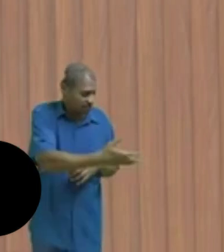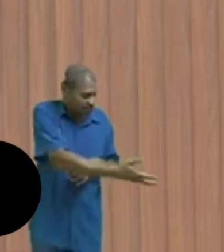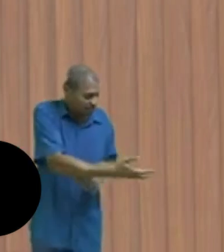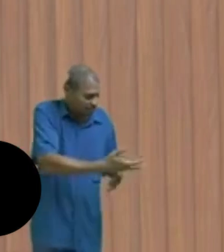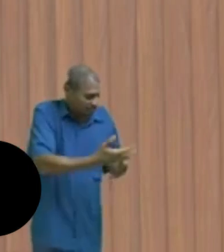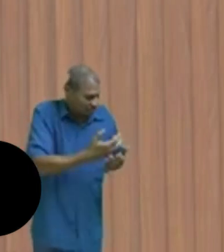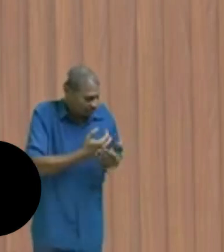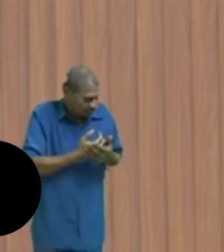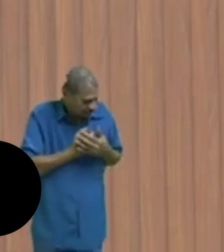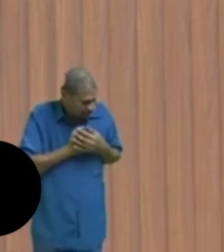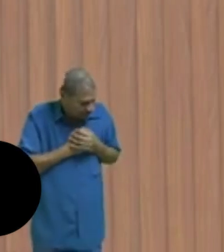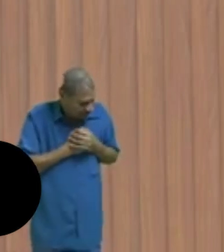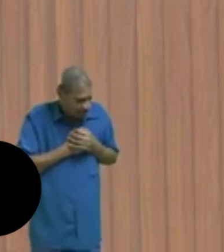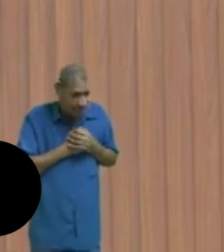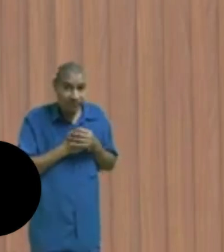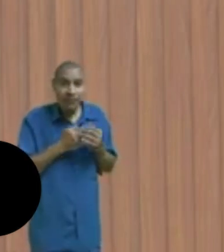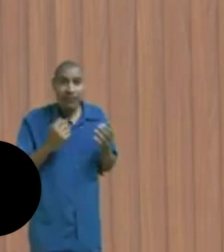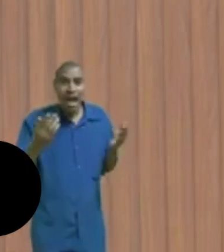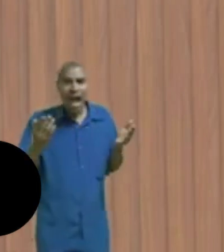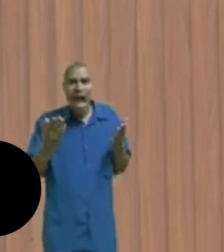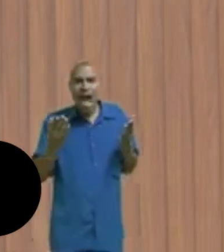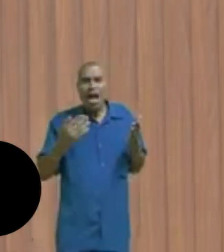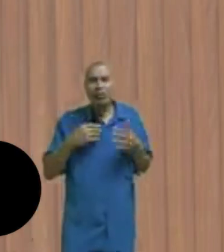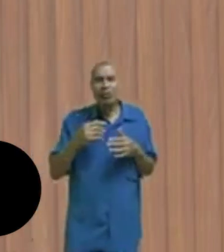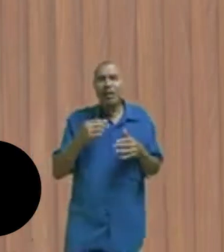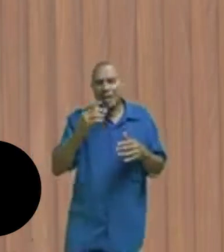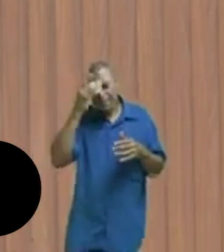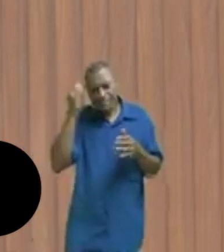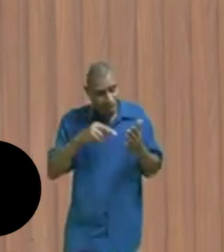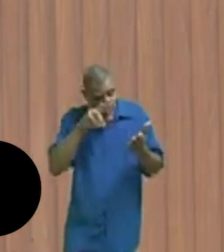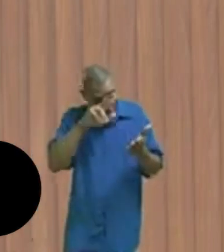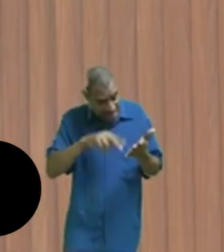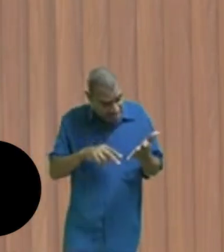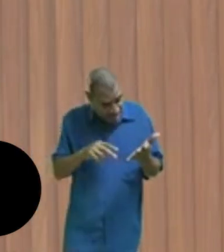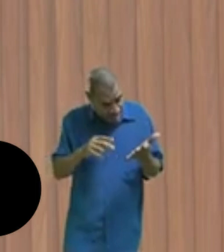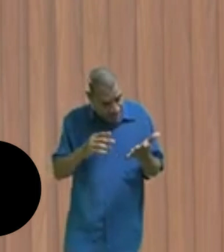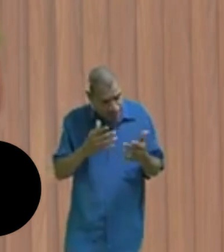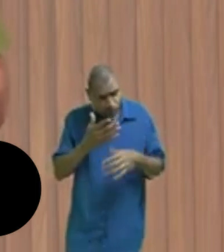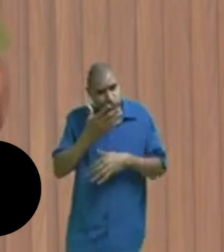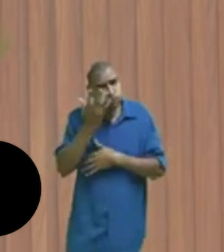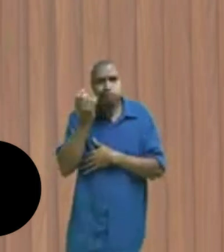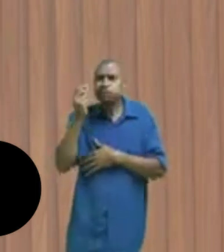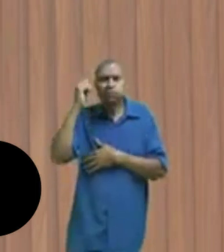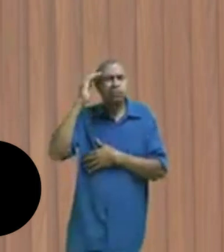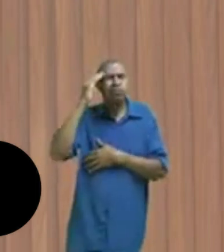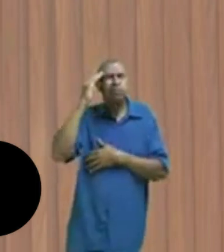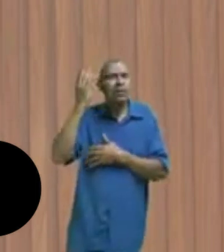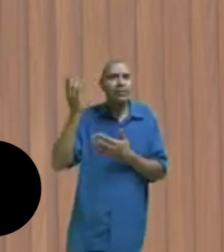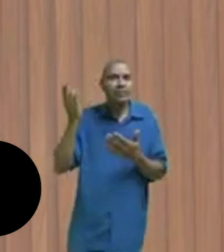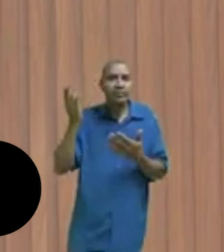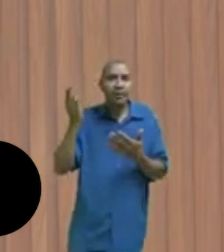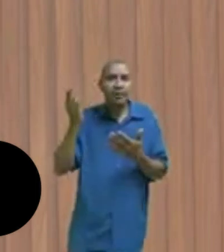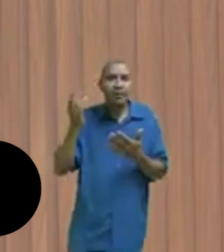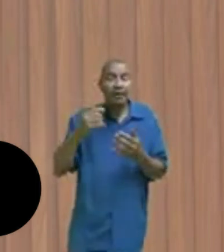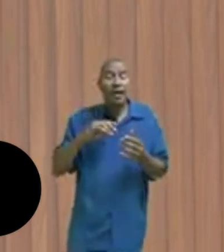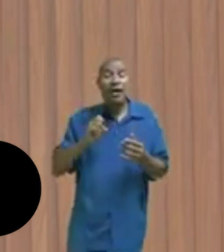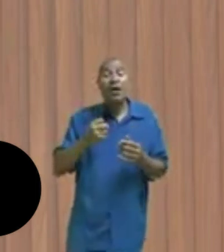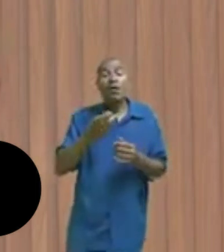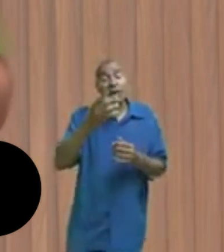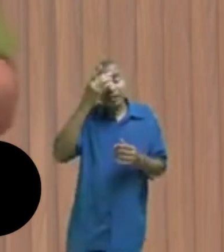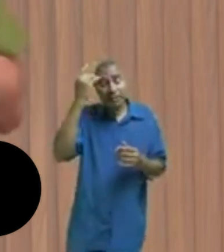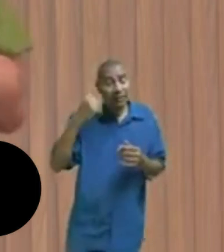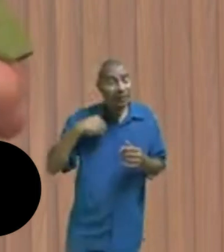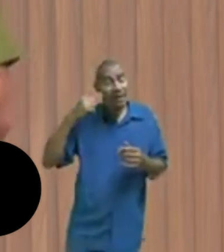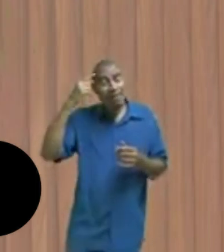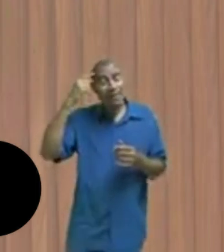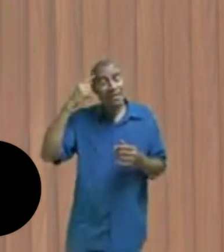para um texto como esse, numa perspectiva moral, numa perspectiva religiosa, e acha que quebrantamento e